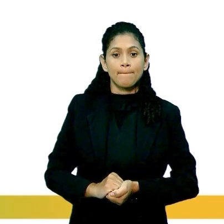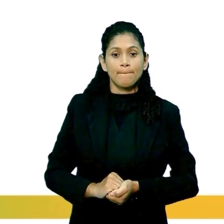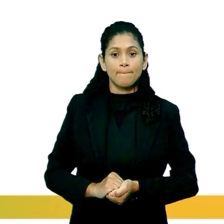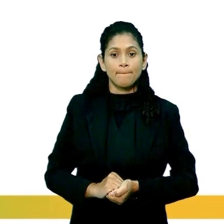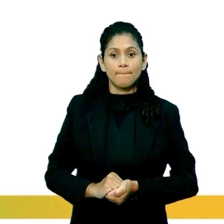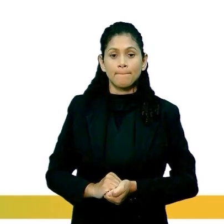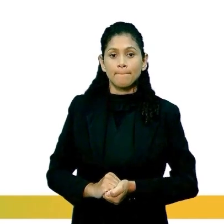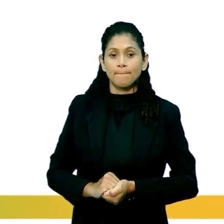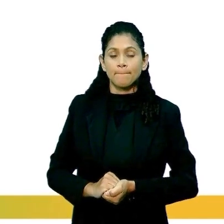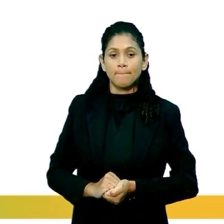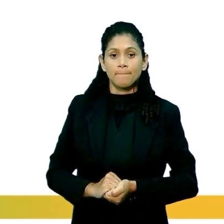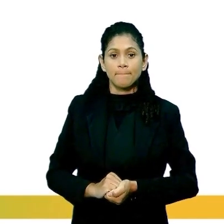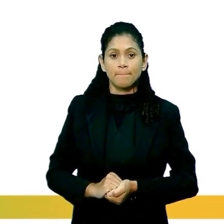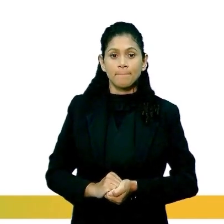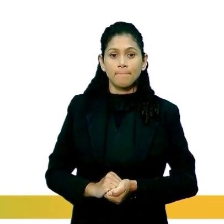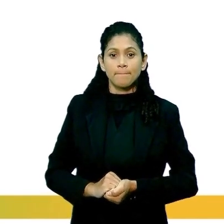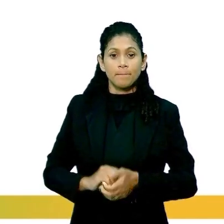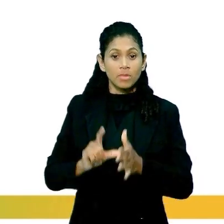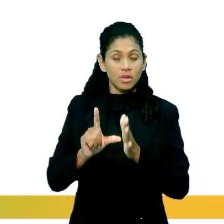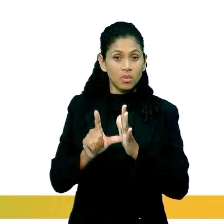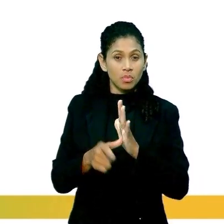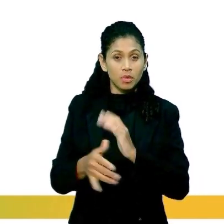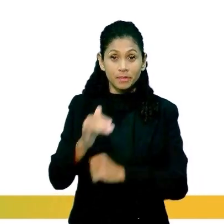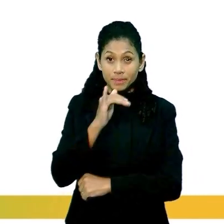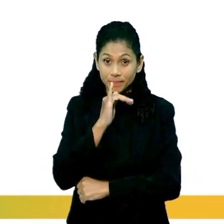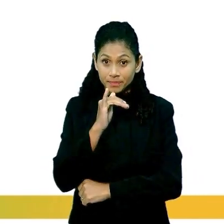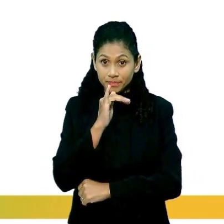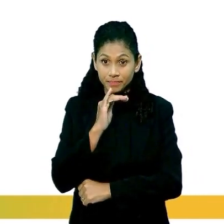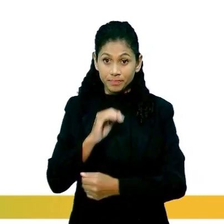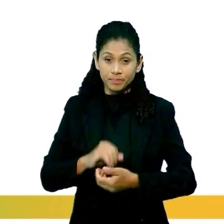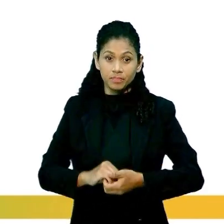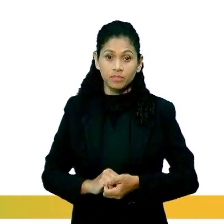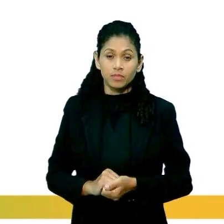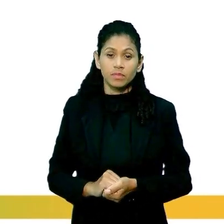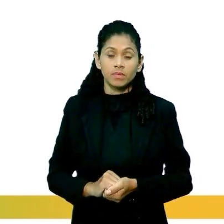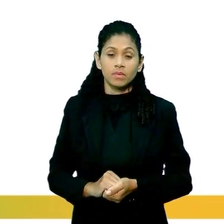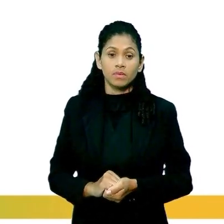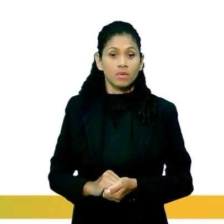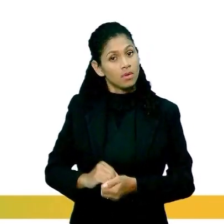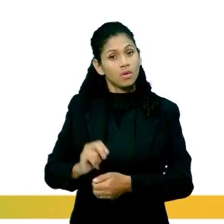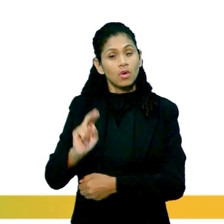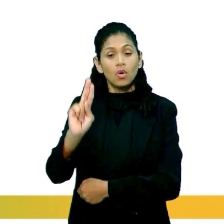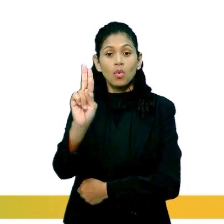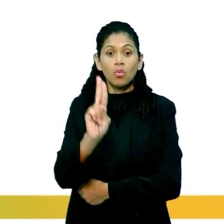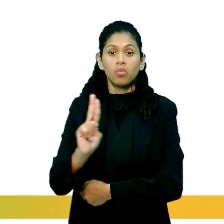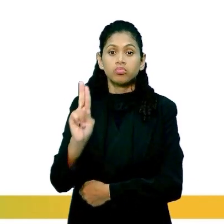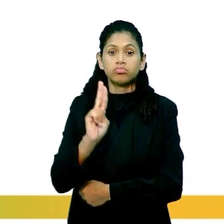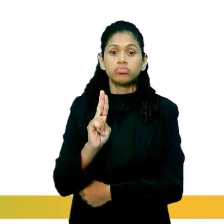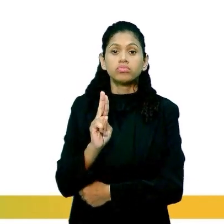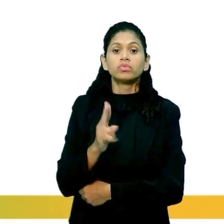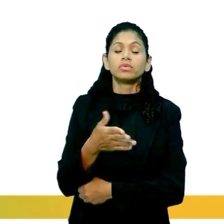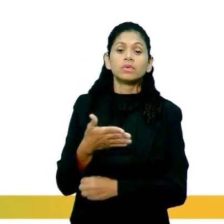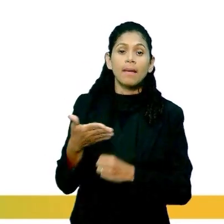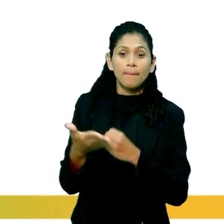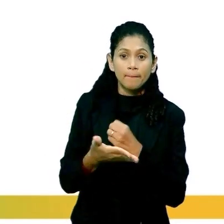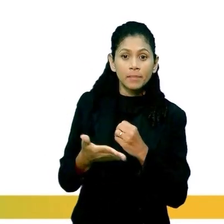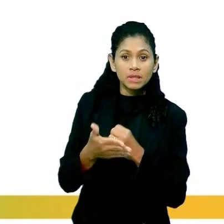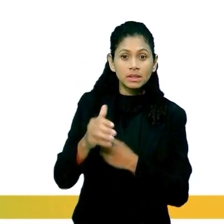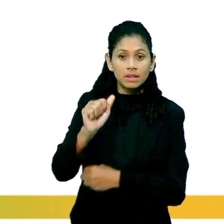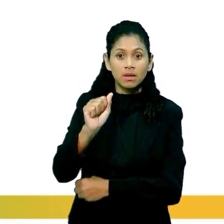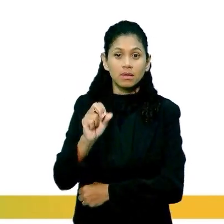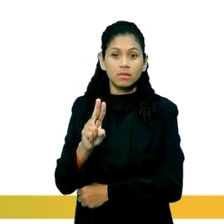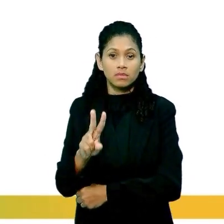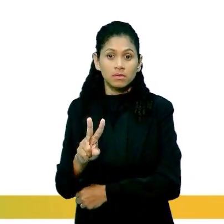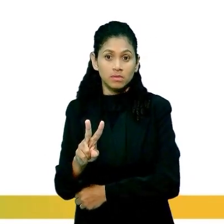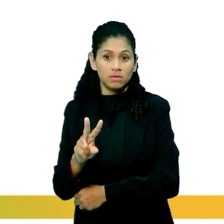lá. O próximo exemplo diz o seguinte: usar a constante de Avogadro para determinar o número de átomos. Então eu tenho